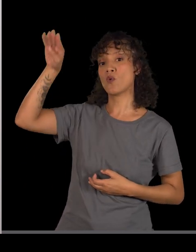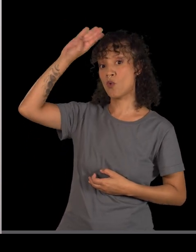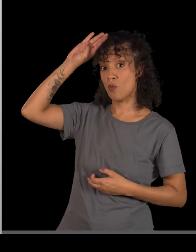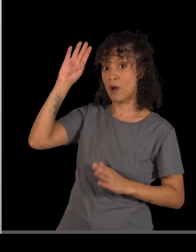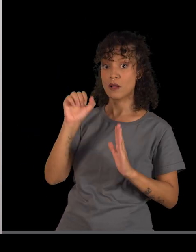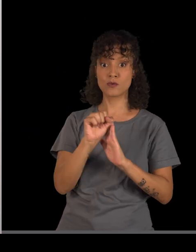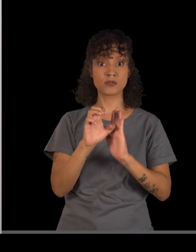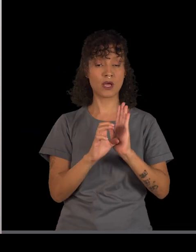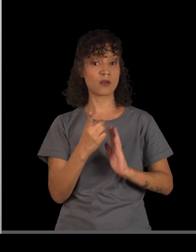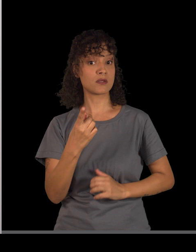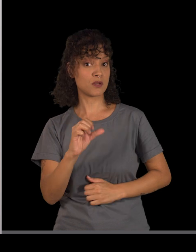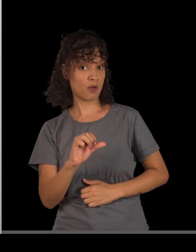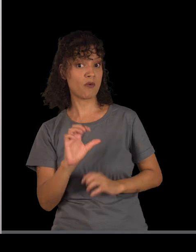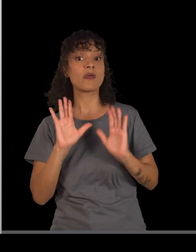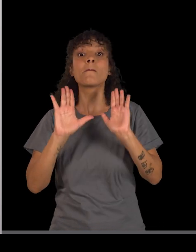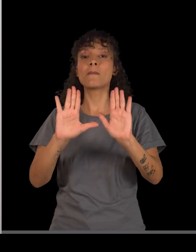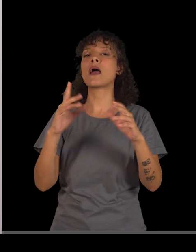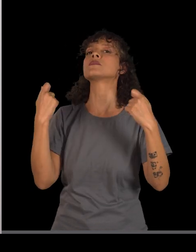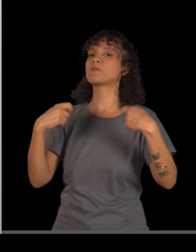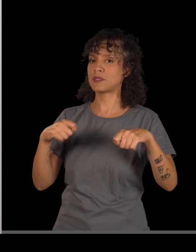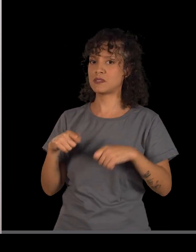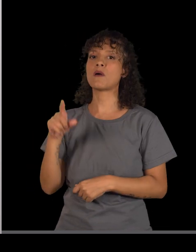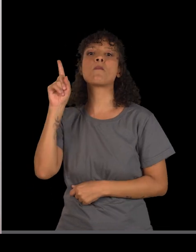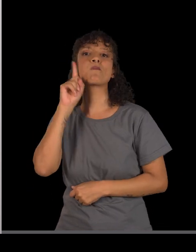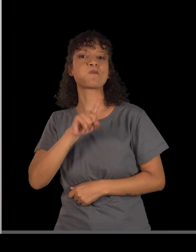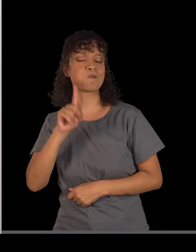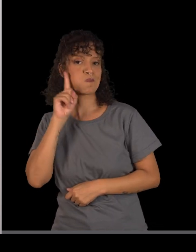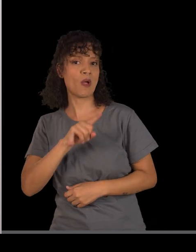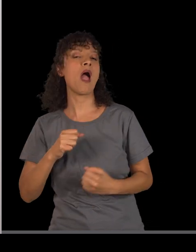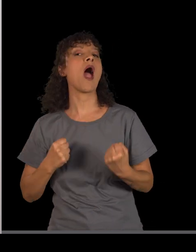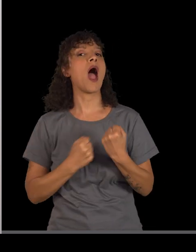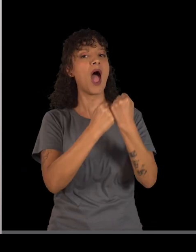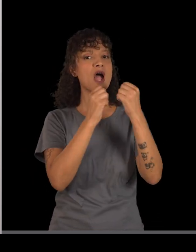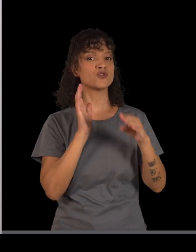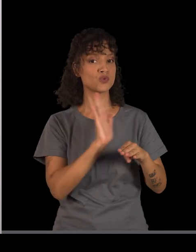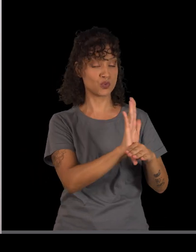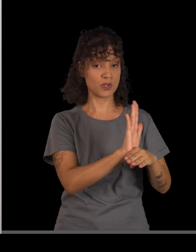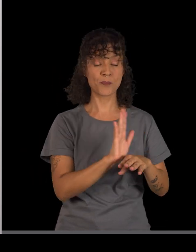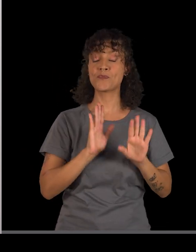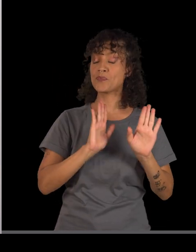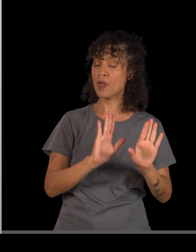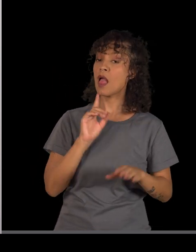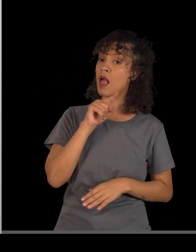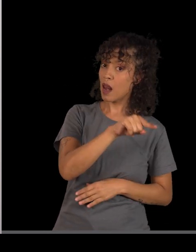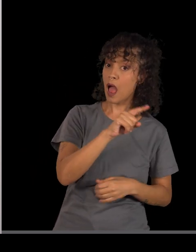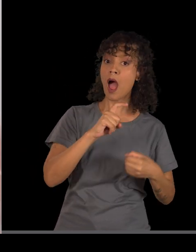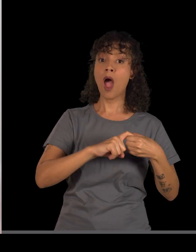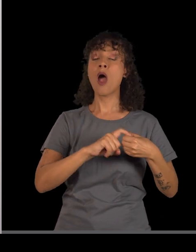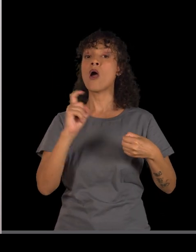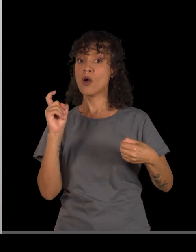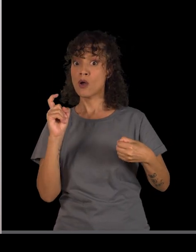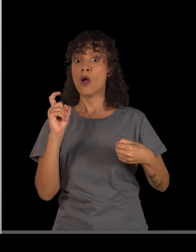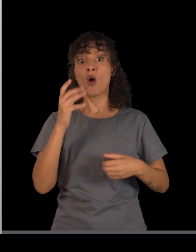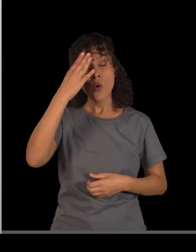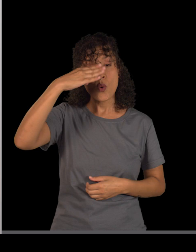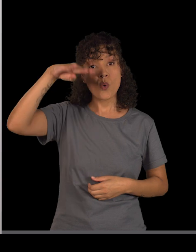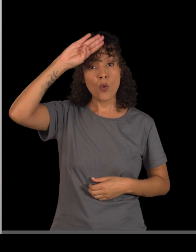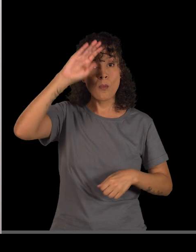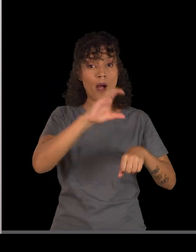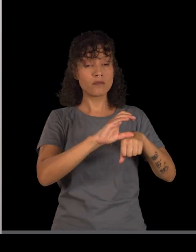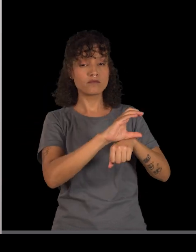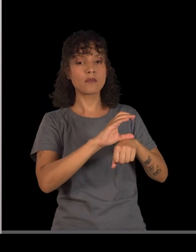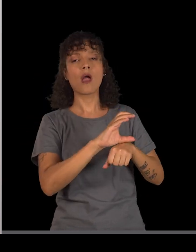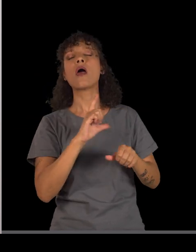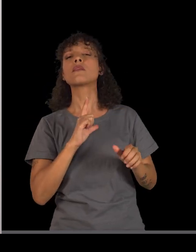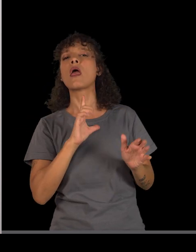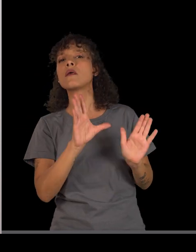só foi possível com a ajuda dos Estados Unidos. E aí, quando Cuba finalmente lança sua Constituição, nela se tem a